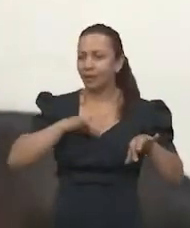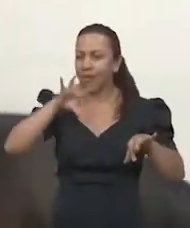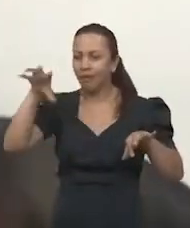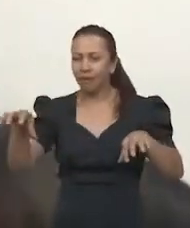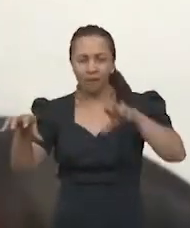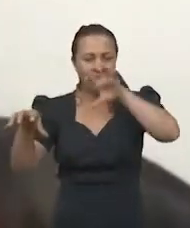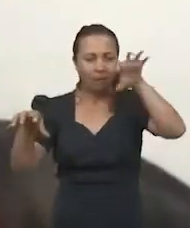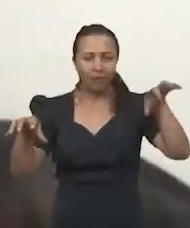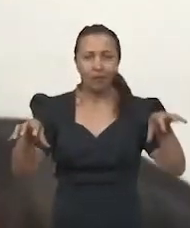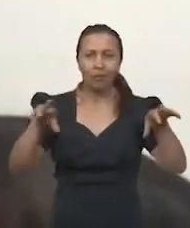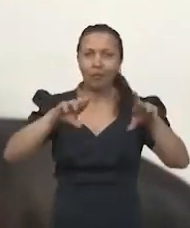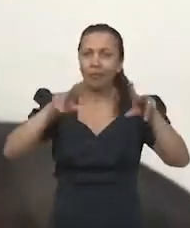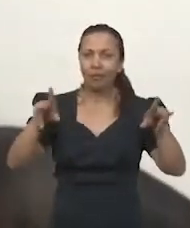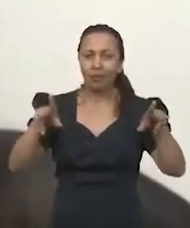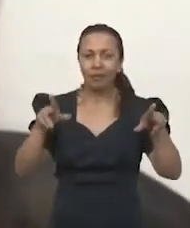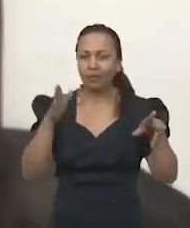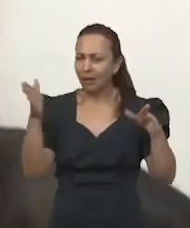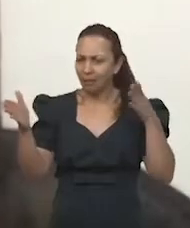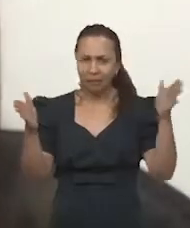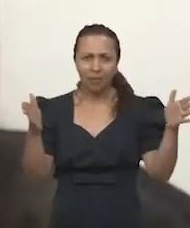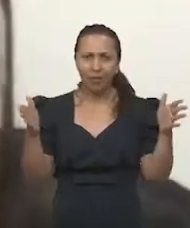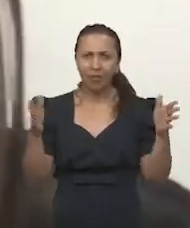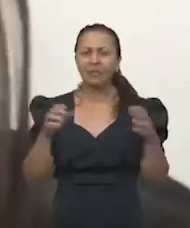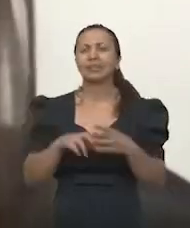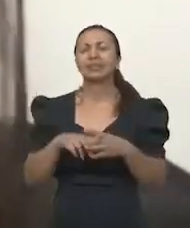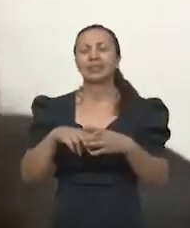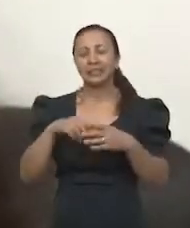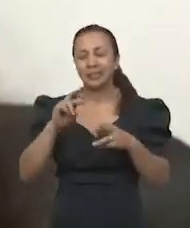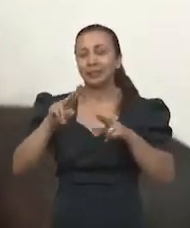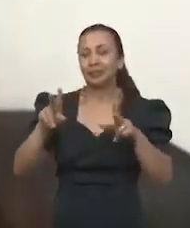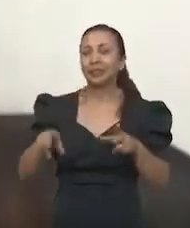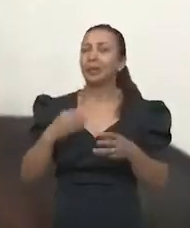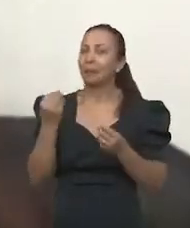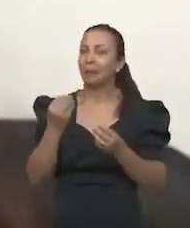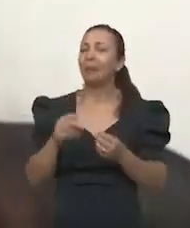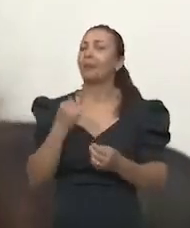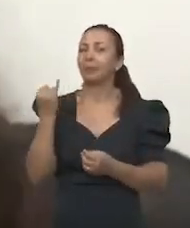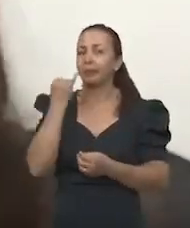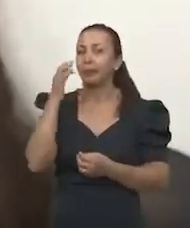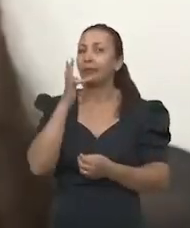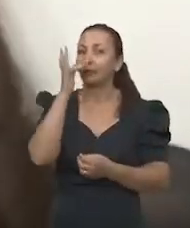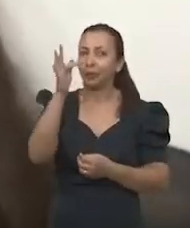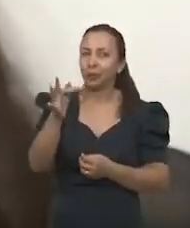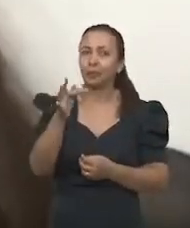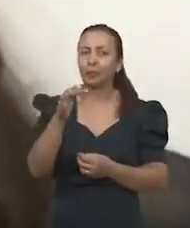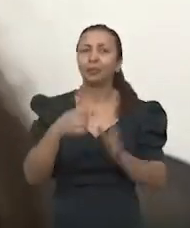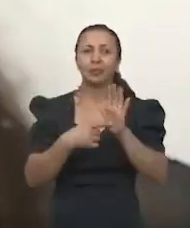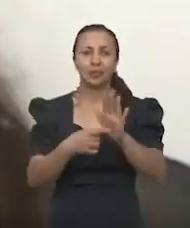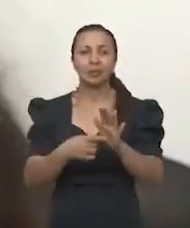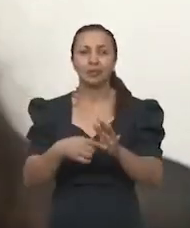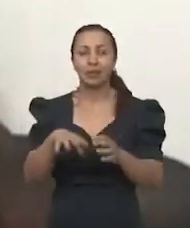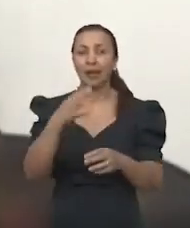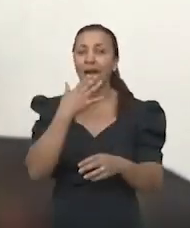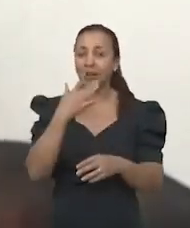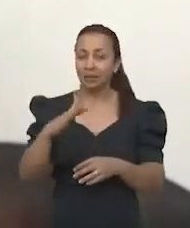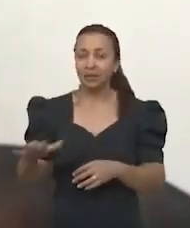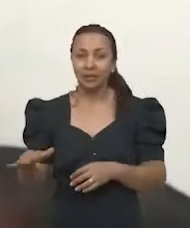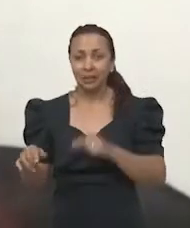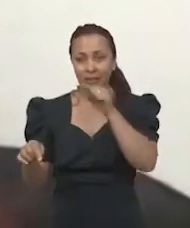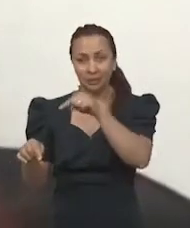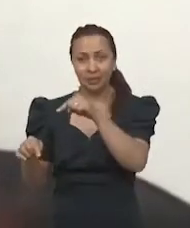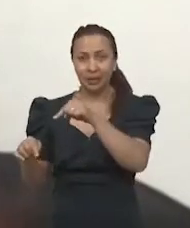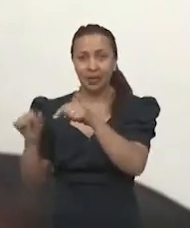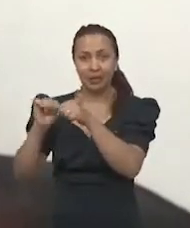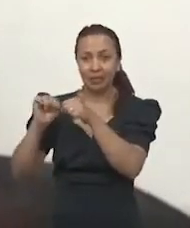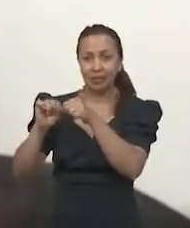grupos mostra uma diferença significativa muito considerável mais para frente. Então, as crianças que fazem